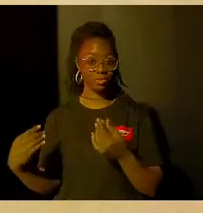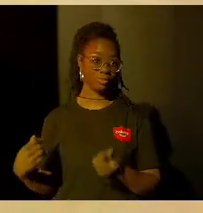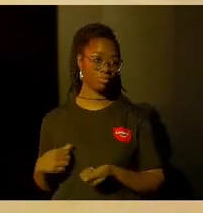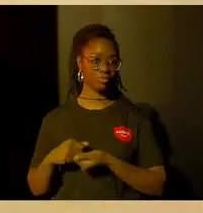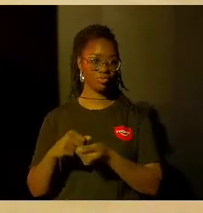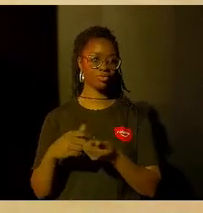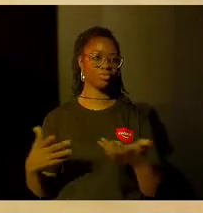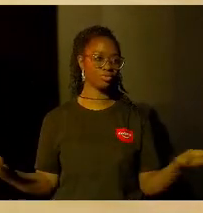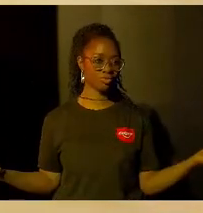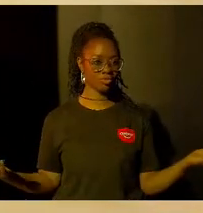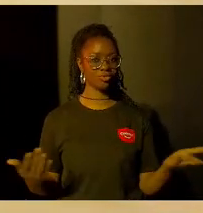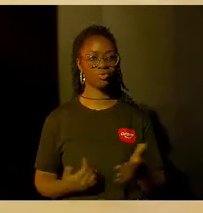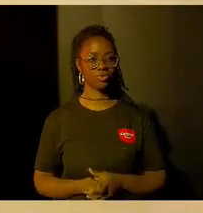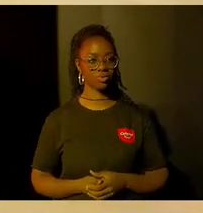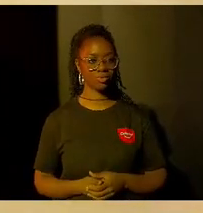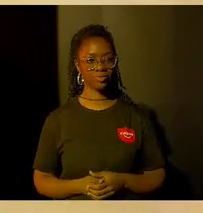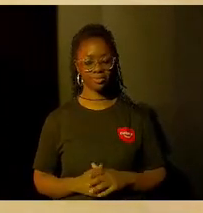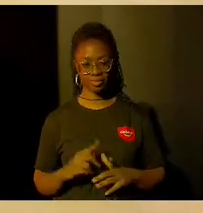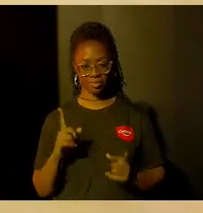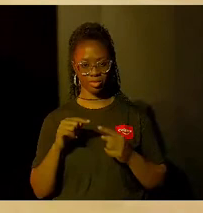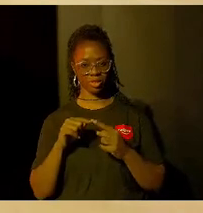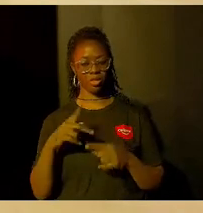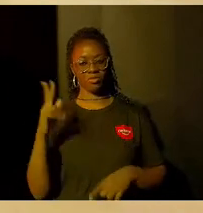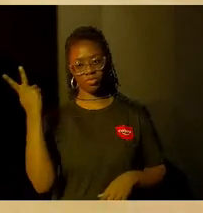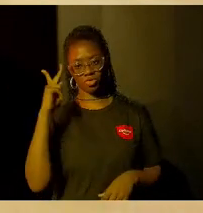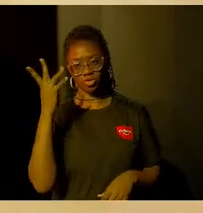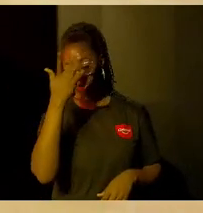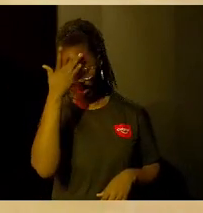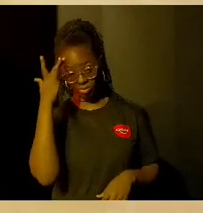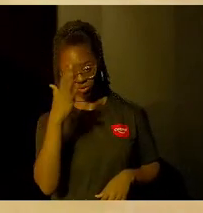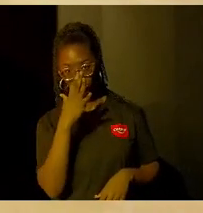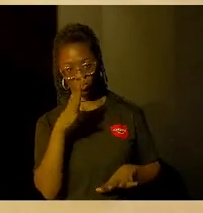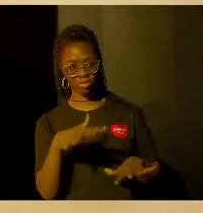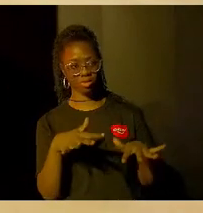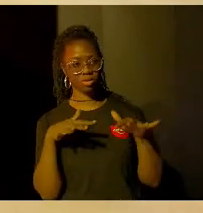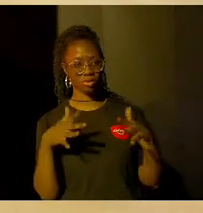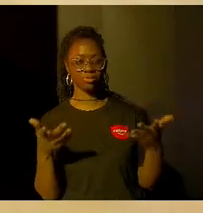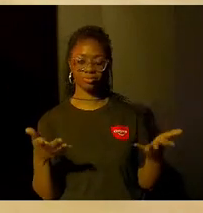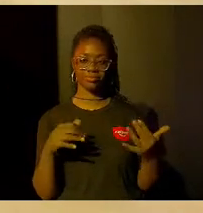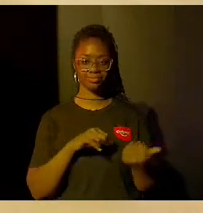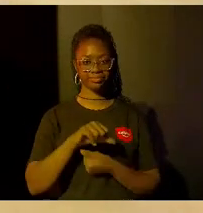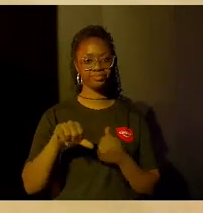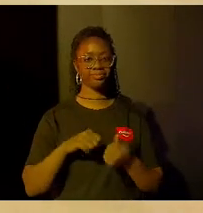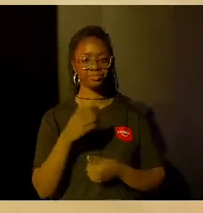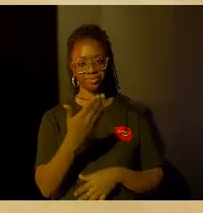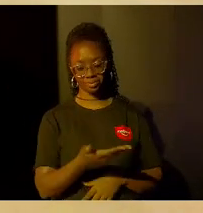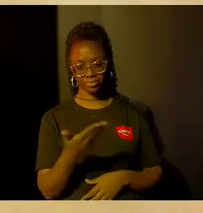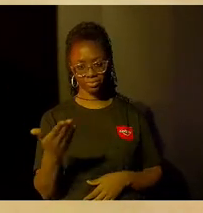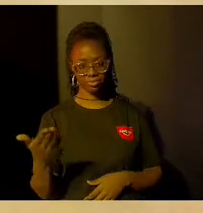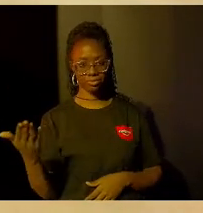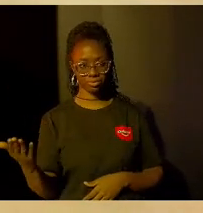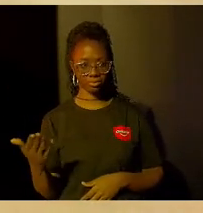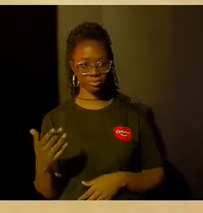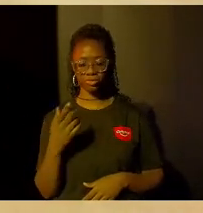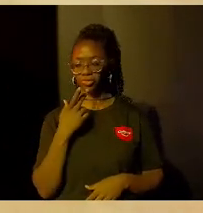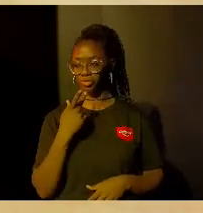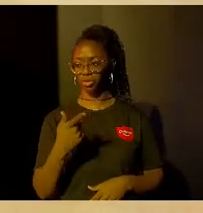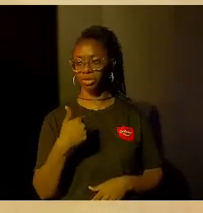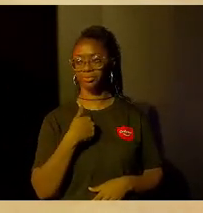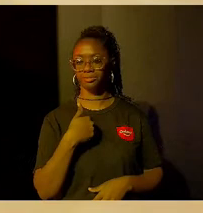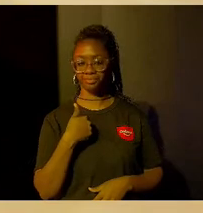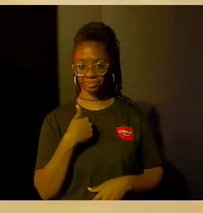vestibular era da plateia era do público Então o que muda isso é um episódio que fala sobre mim